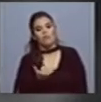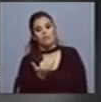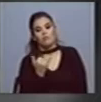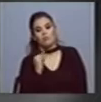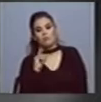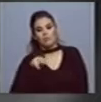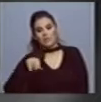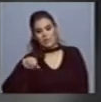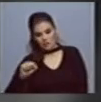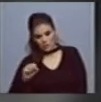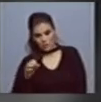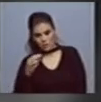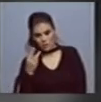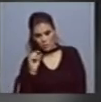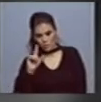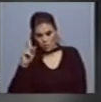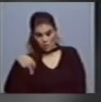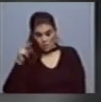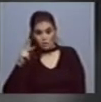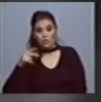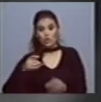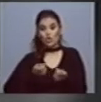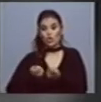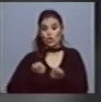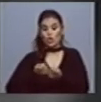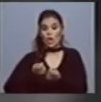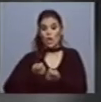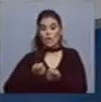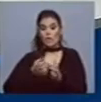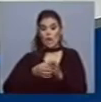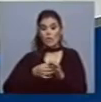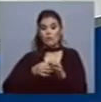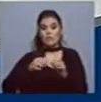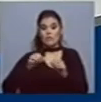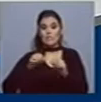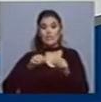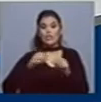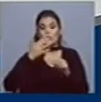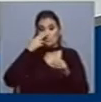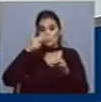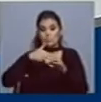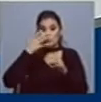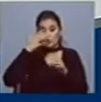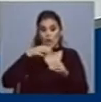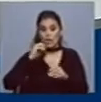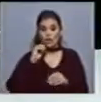físico que gera a secção de tecnologia de caça sísmica de petróleo da gigante petrolífera